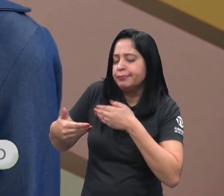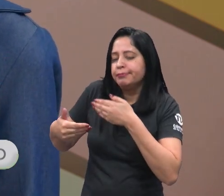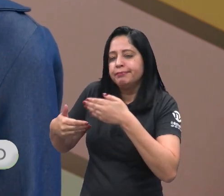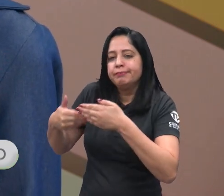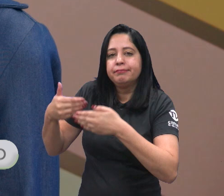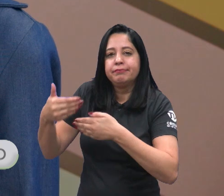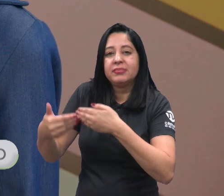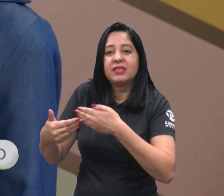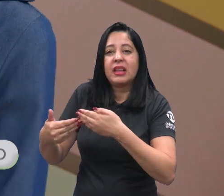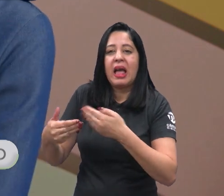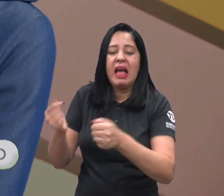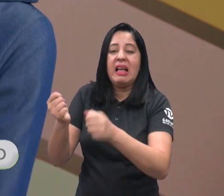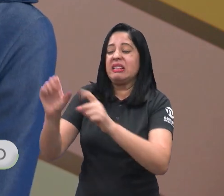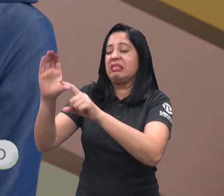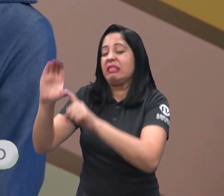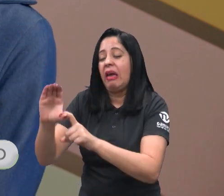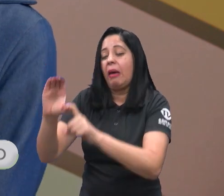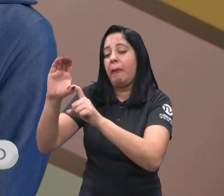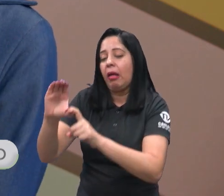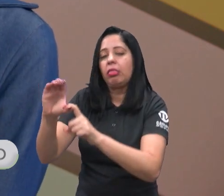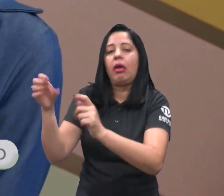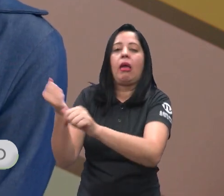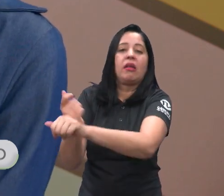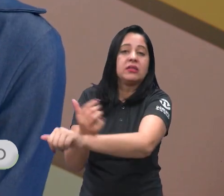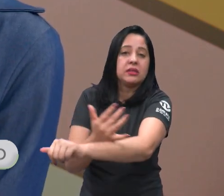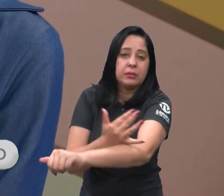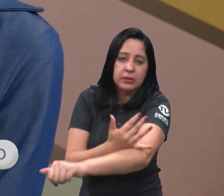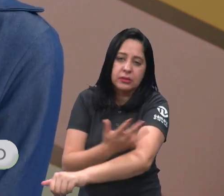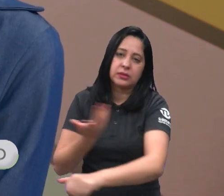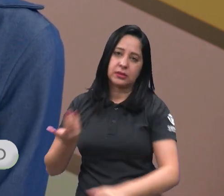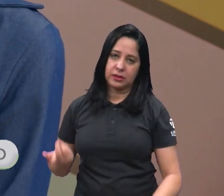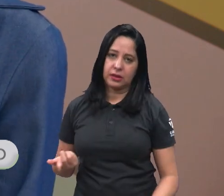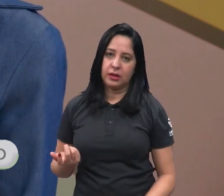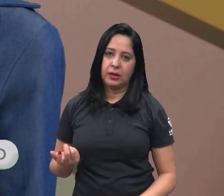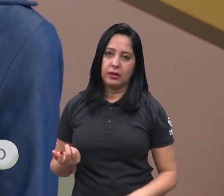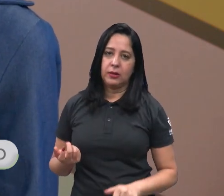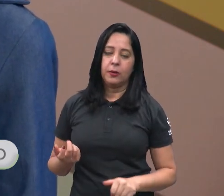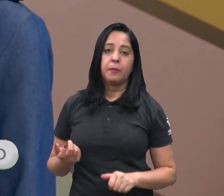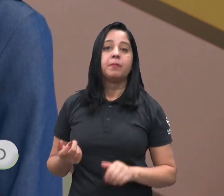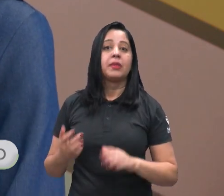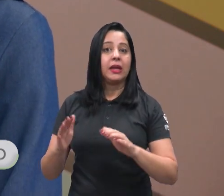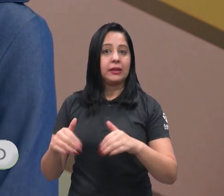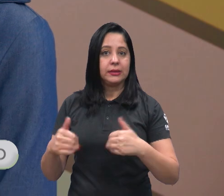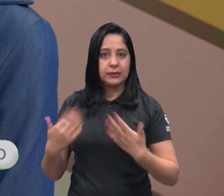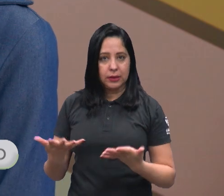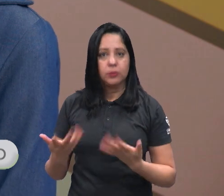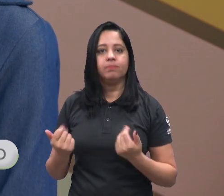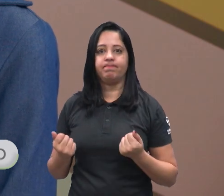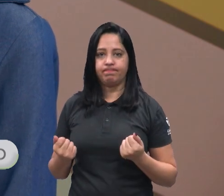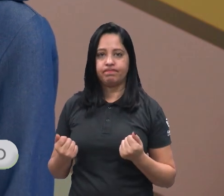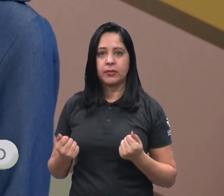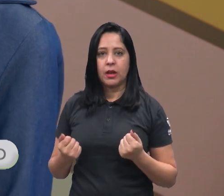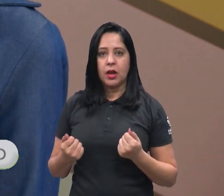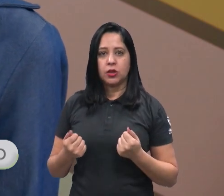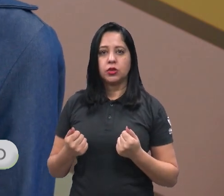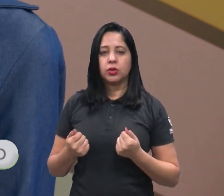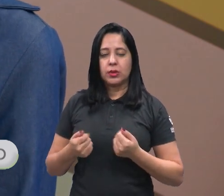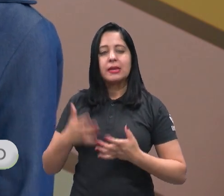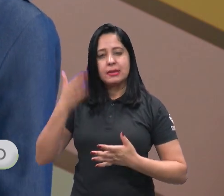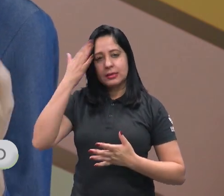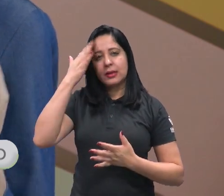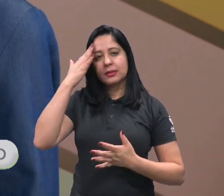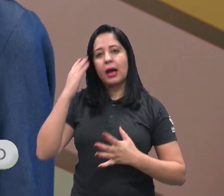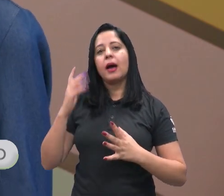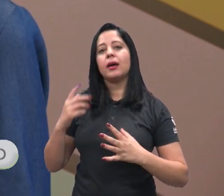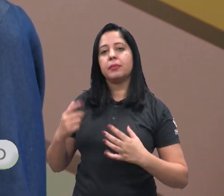dependência emocional, o olhar é totalmente diferente. E a gente curar esse feminino dentro da gente, que está tão